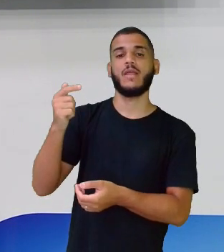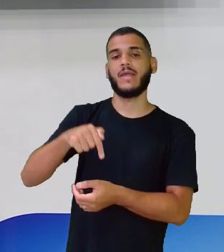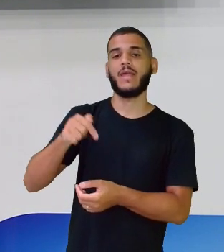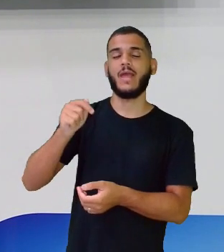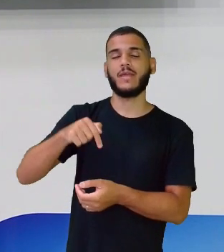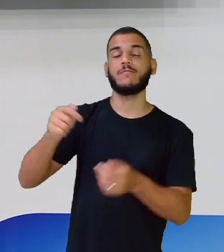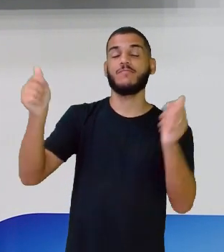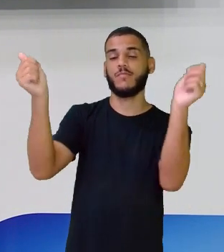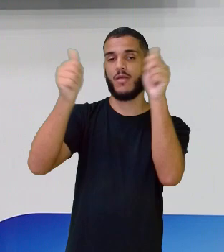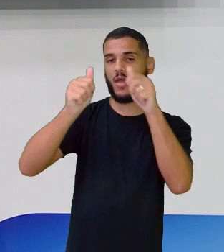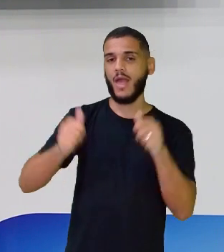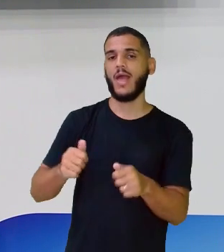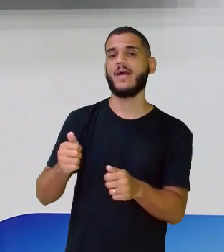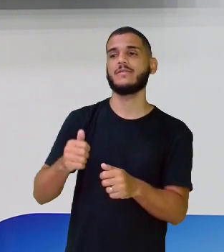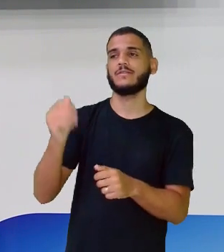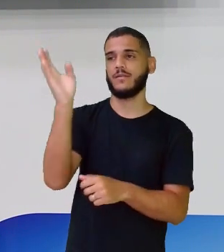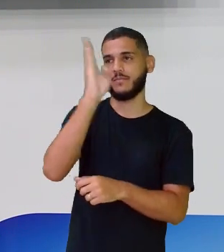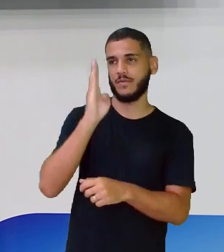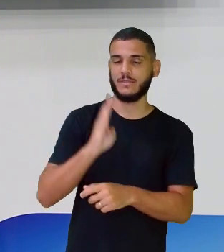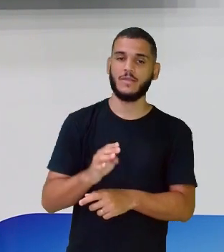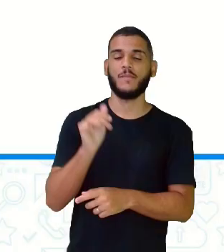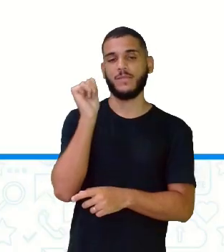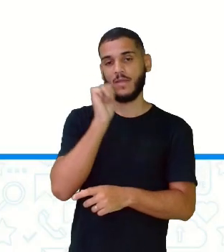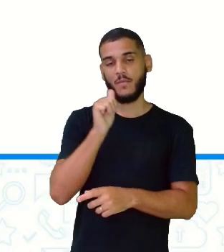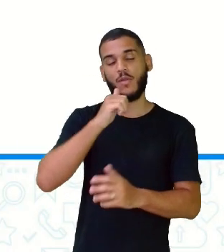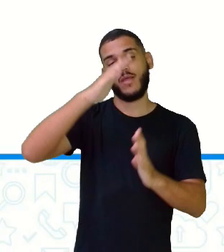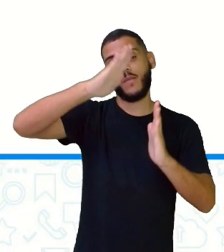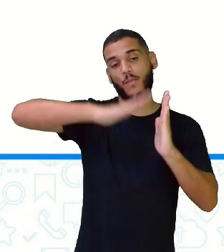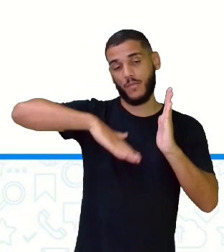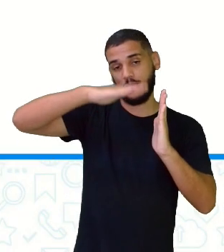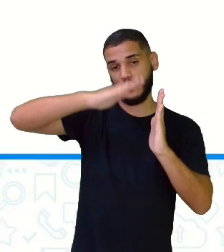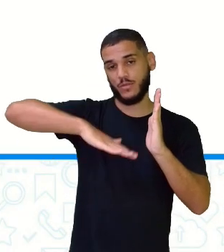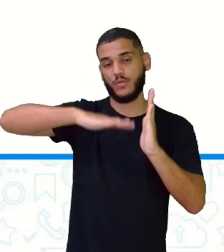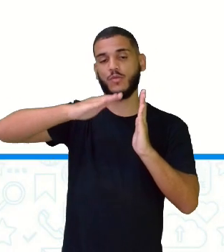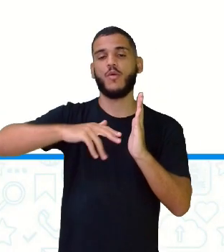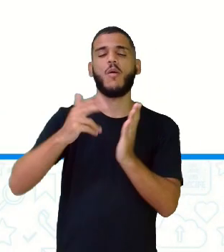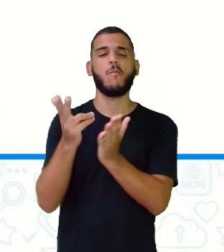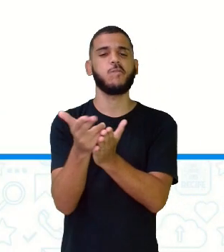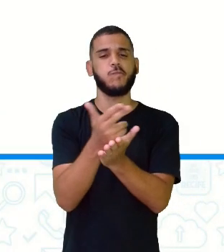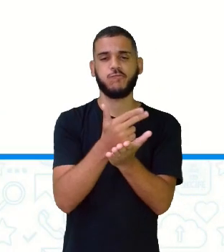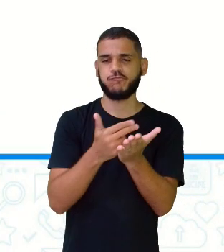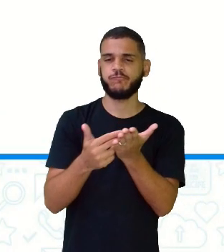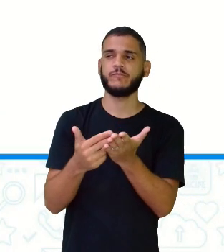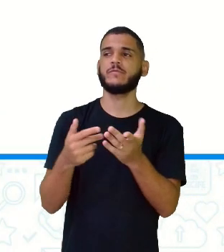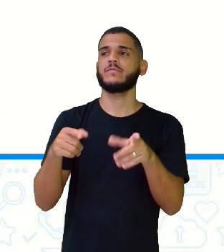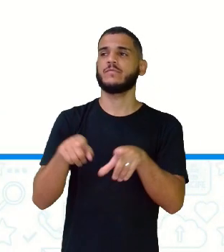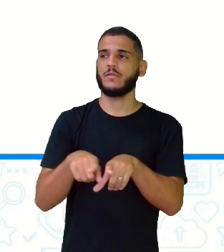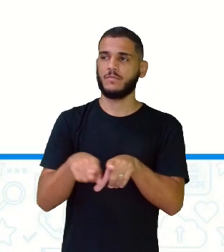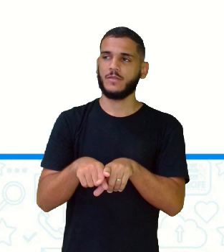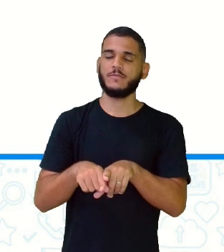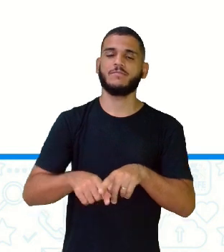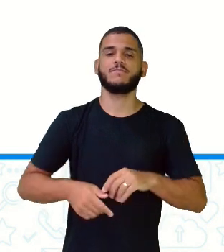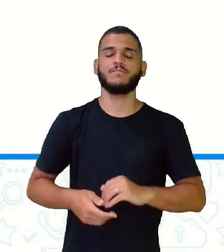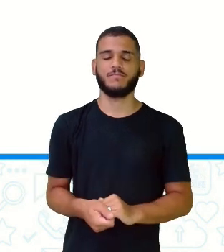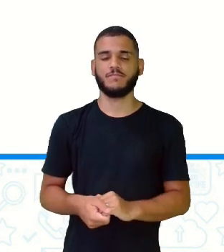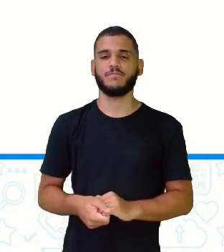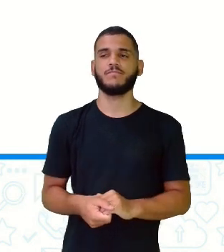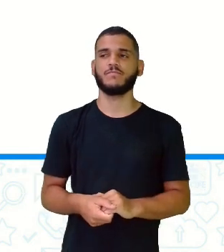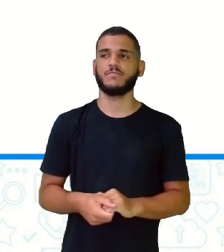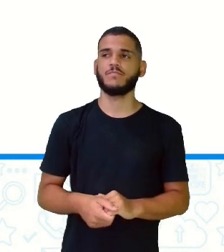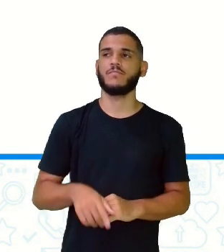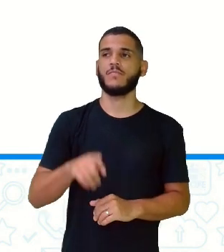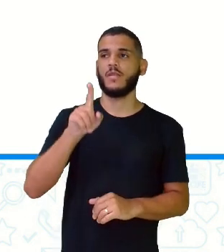brasileira. Tarsila do Amaral foi uma pintora, desenhista e desenhista brasileira. Aqui é